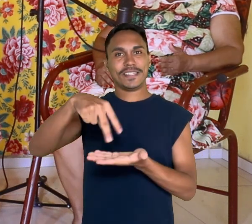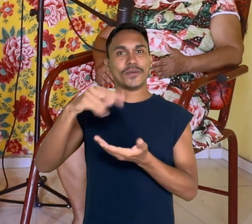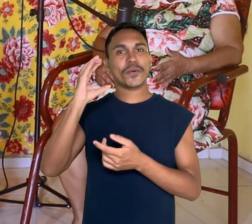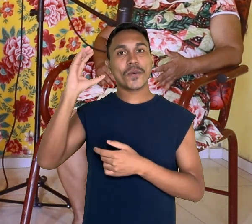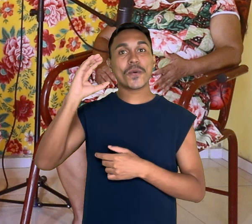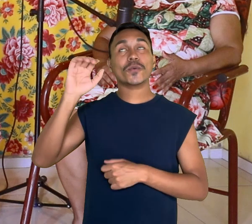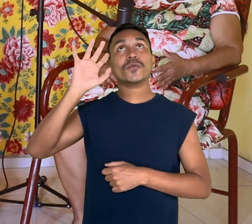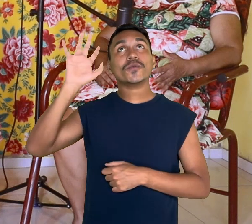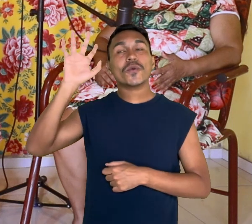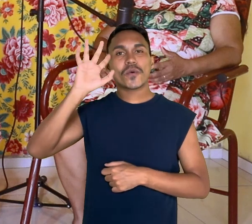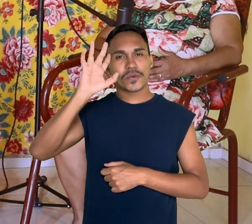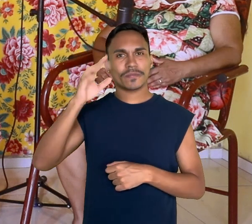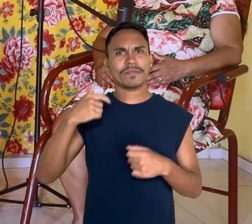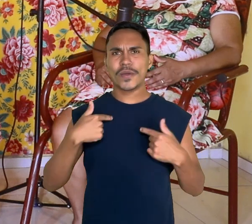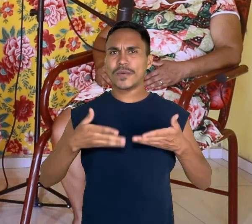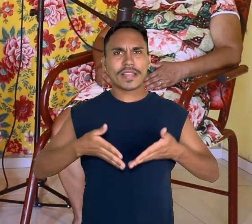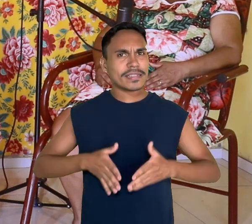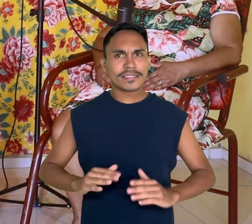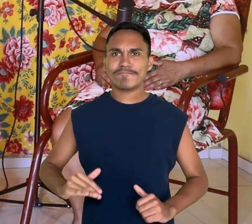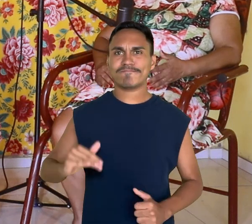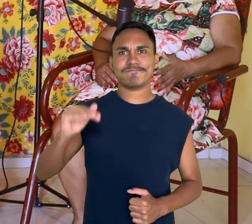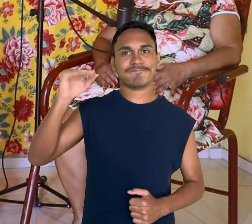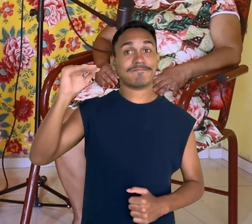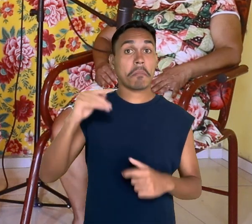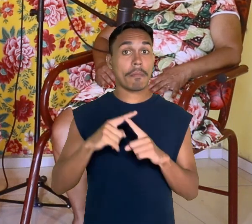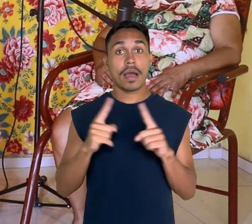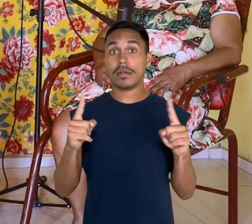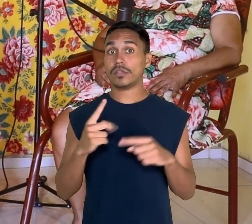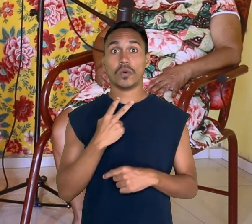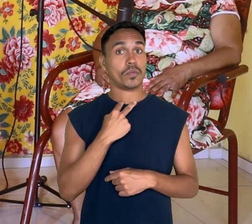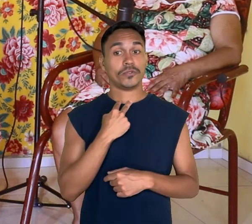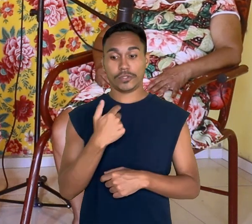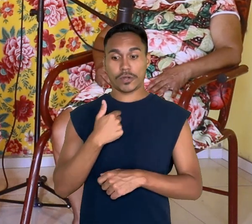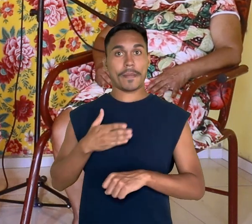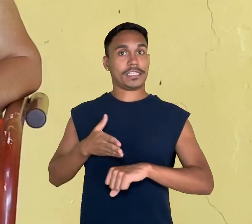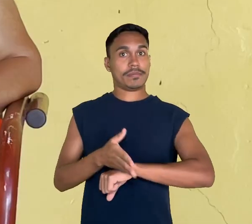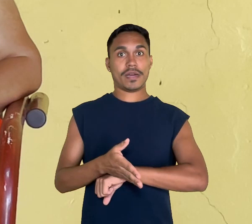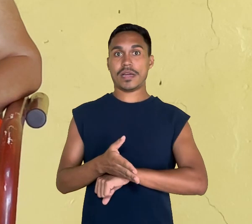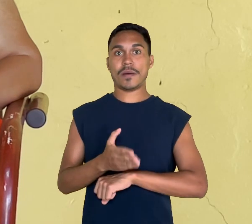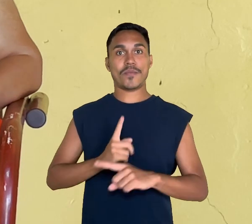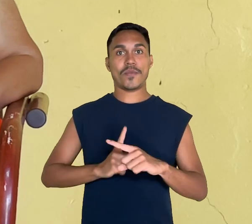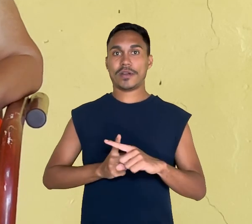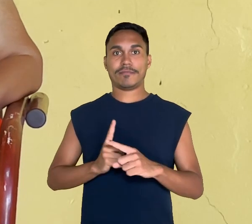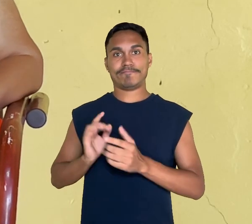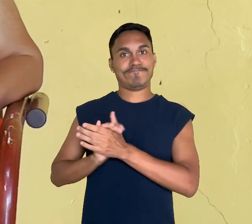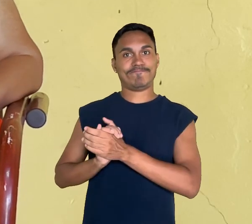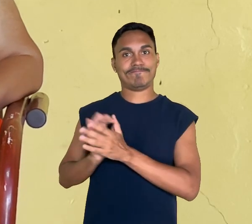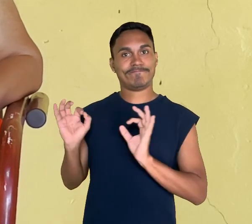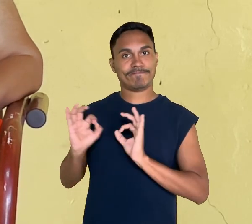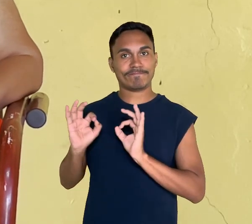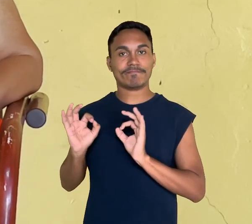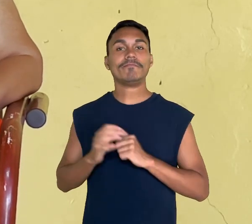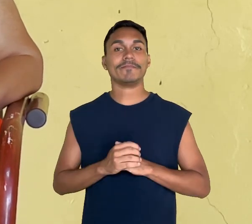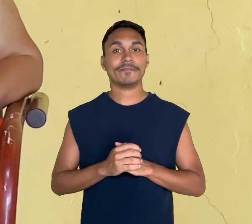coco. Nasci e me criei vendo a história do coco, mas eu não podia participar. A partir do momento que eu comecei a